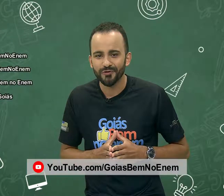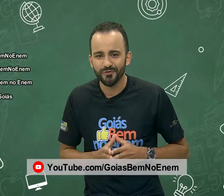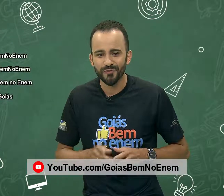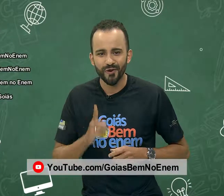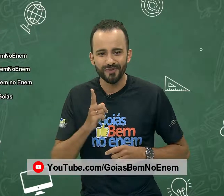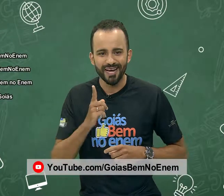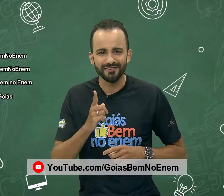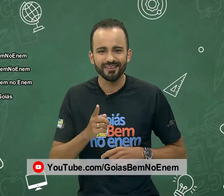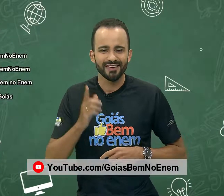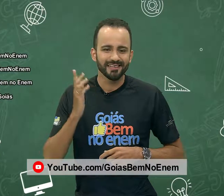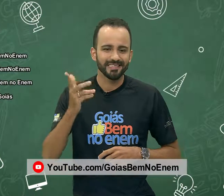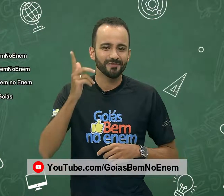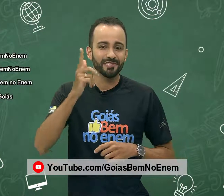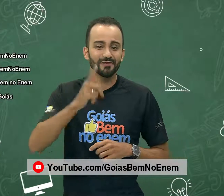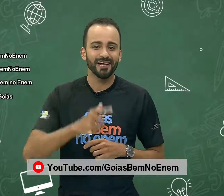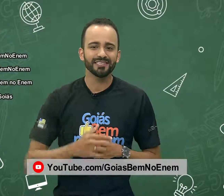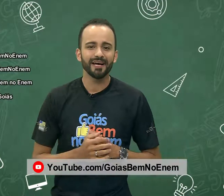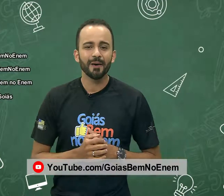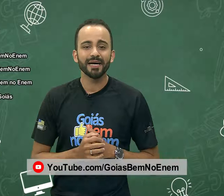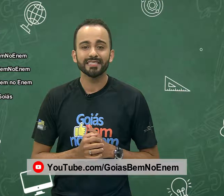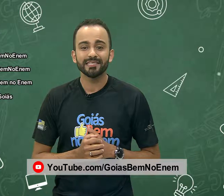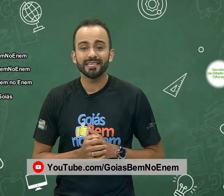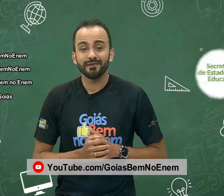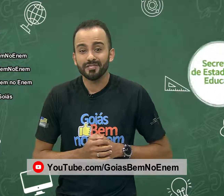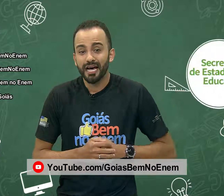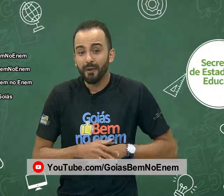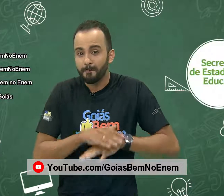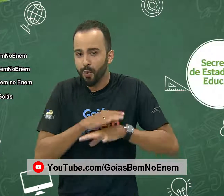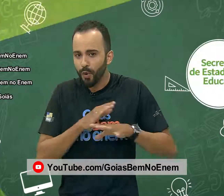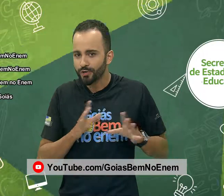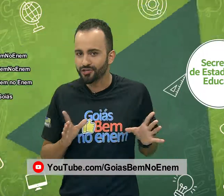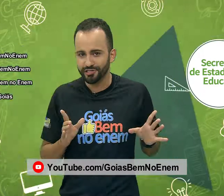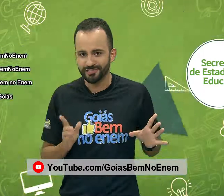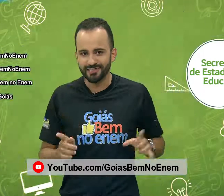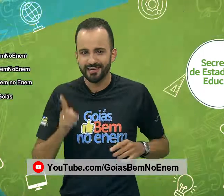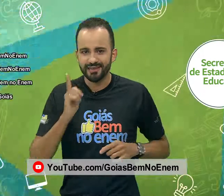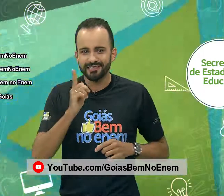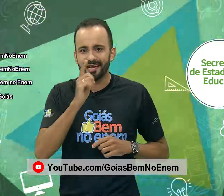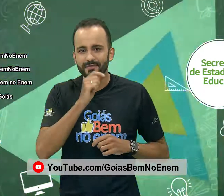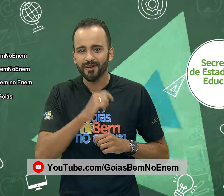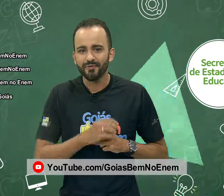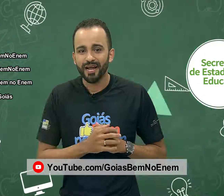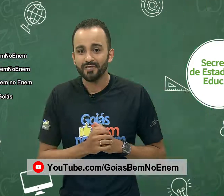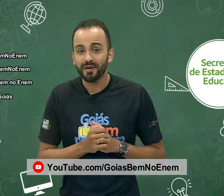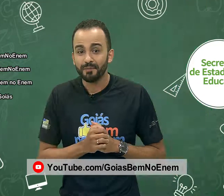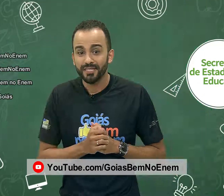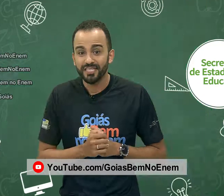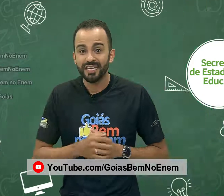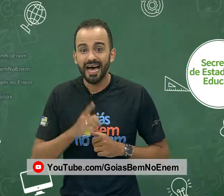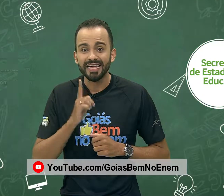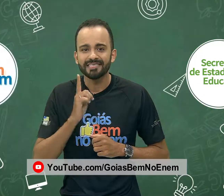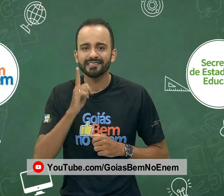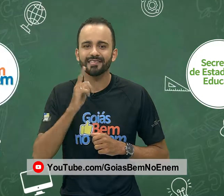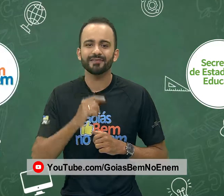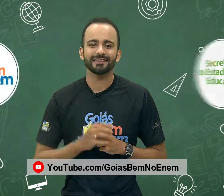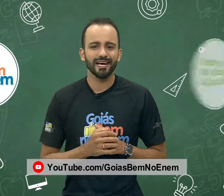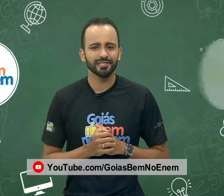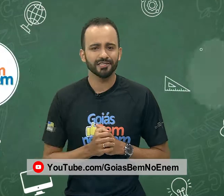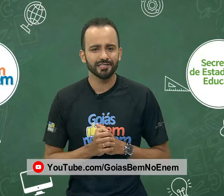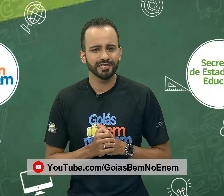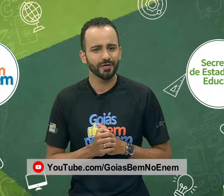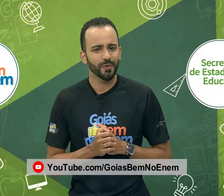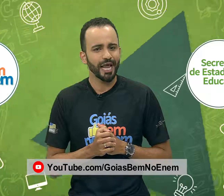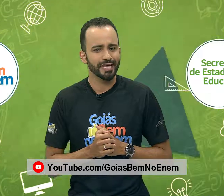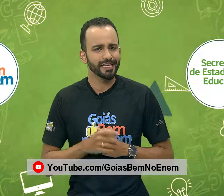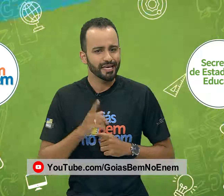nosso canal no YouTube, combinado? Estamos indo nessa, mas antes quero te dar uma boa notícia. Está aberto o prazo para pedir a isenção da